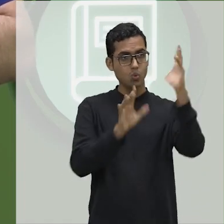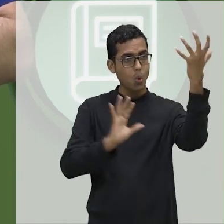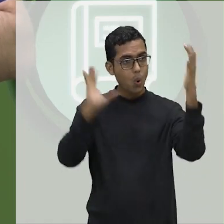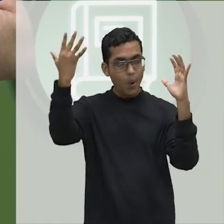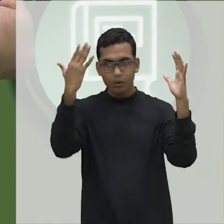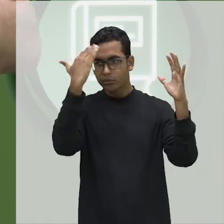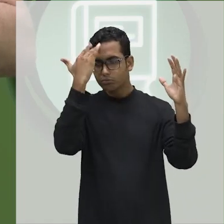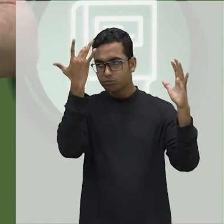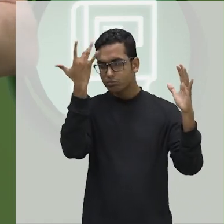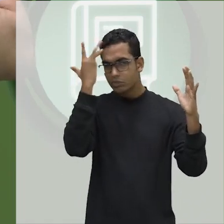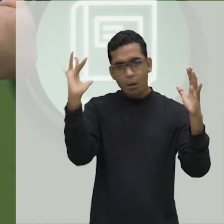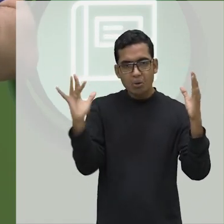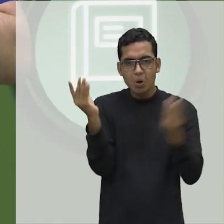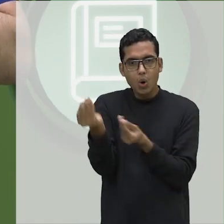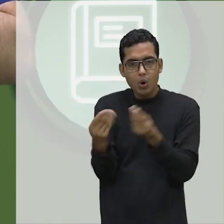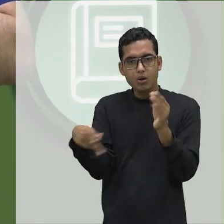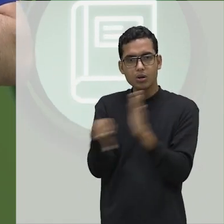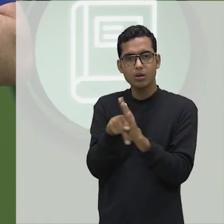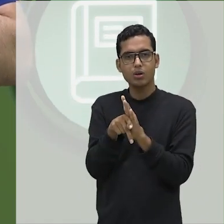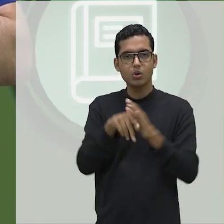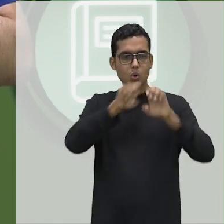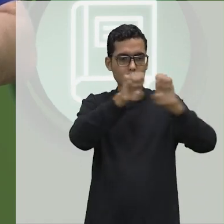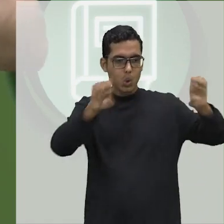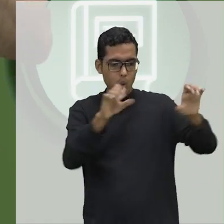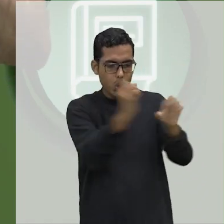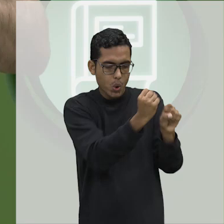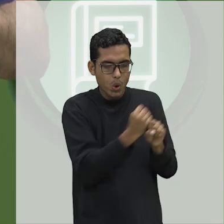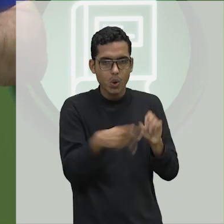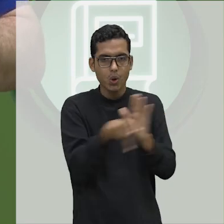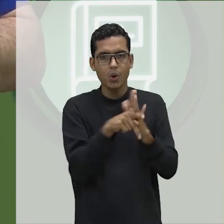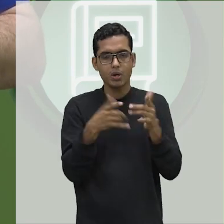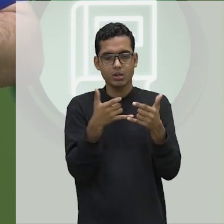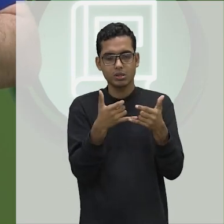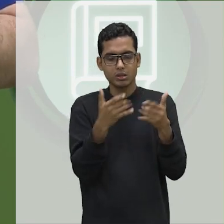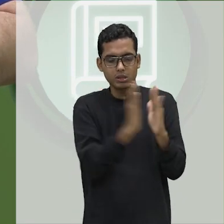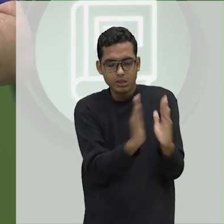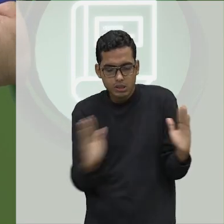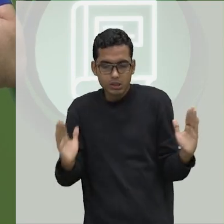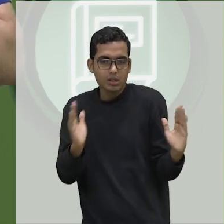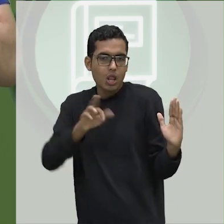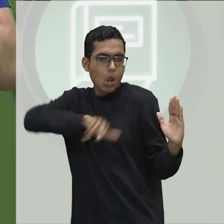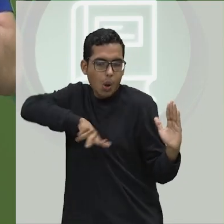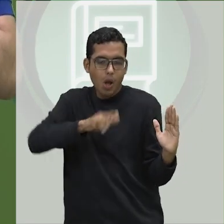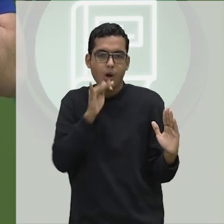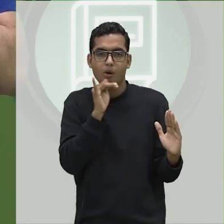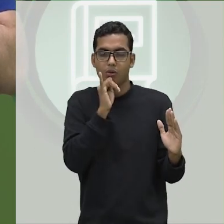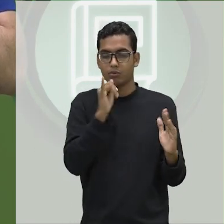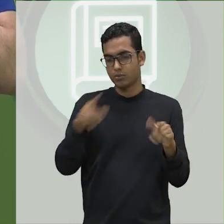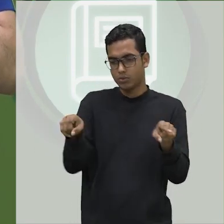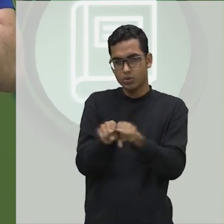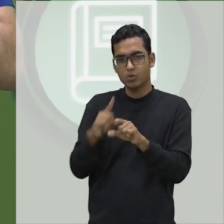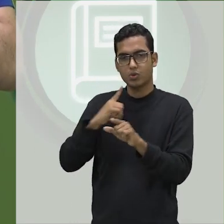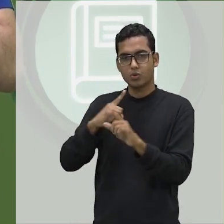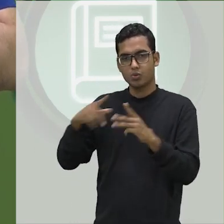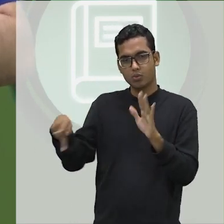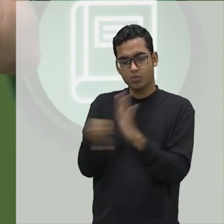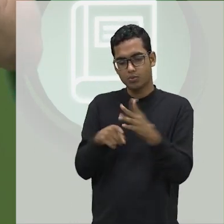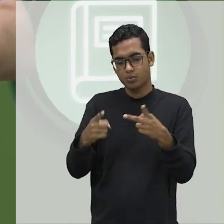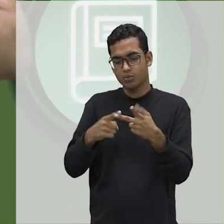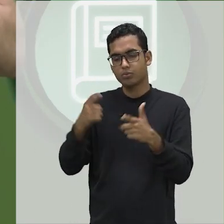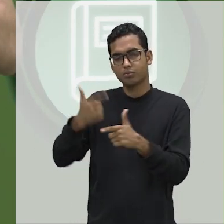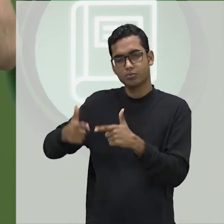da solução dessas equações não lineares. Então, o determinismo também é um problema da filosofia da física, tá